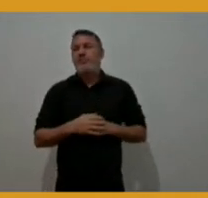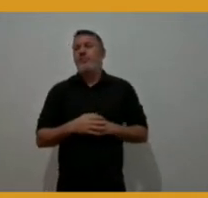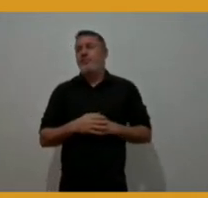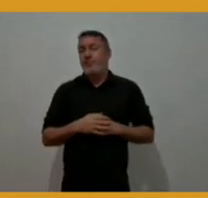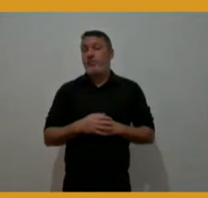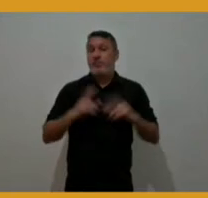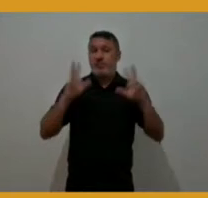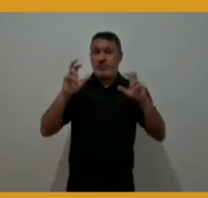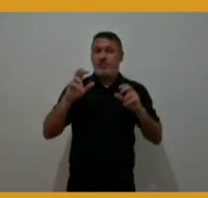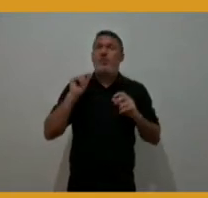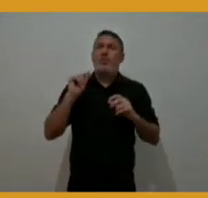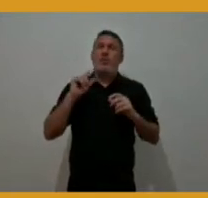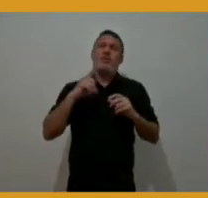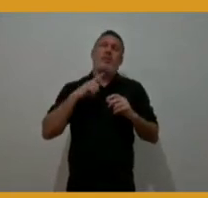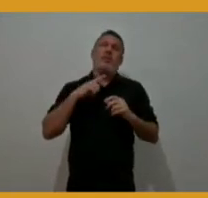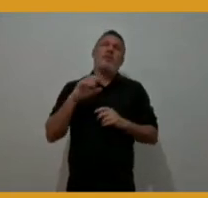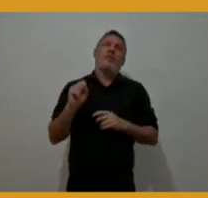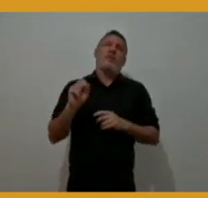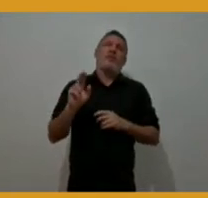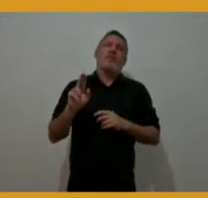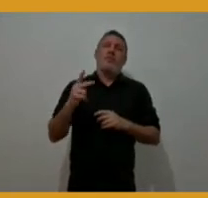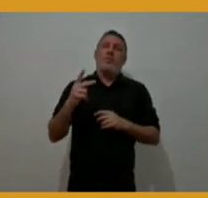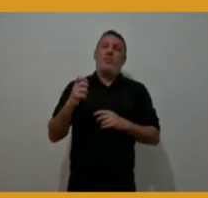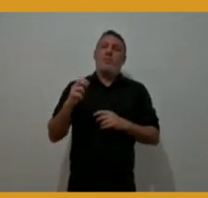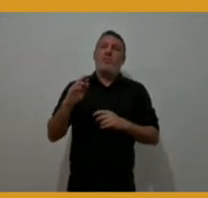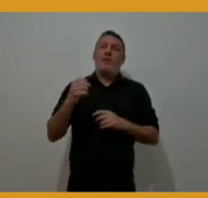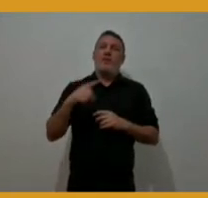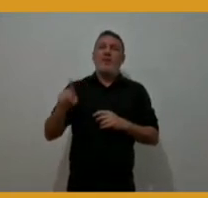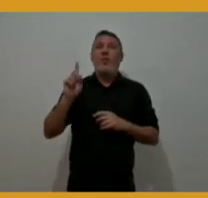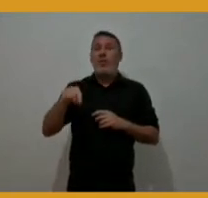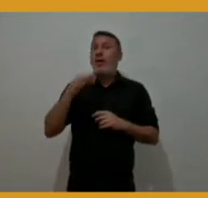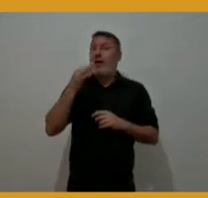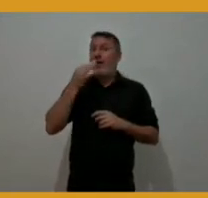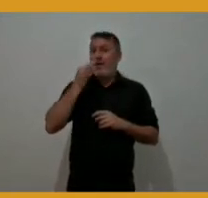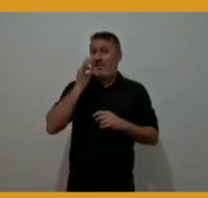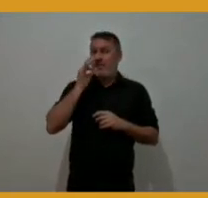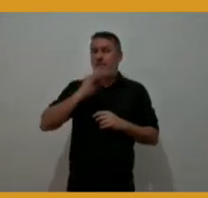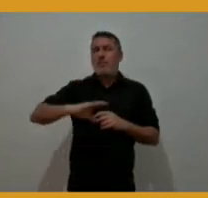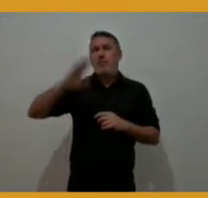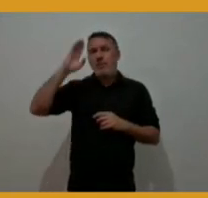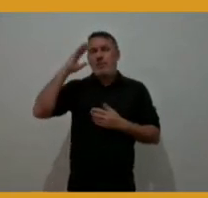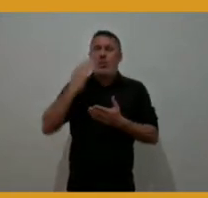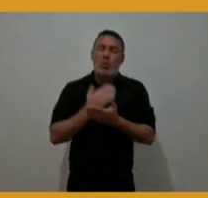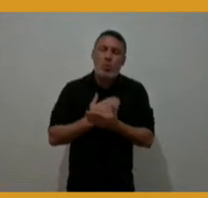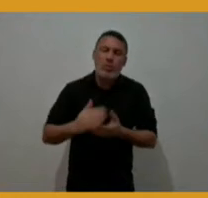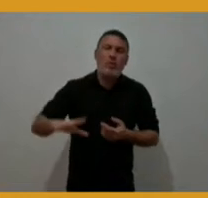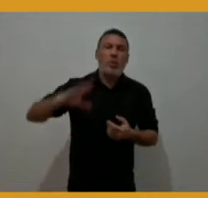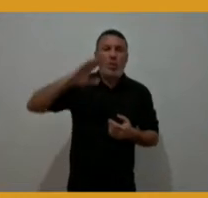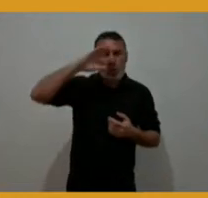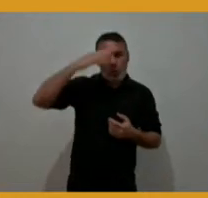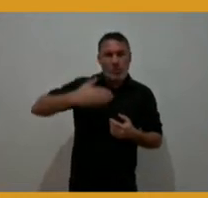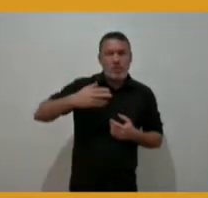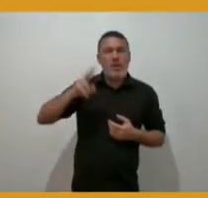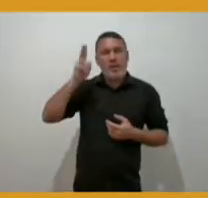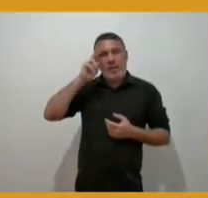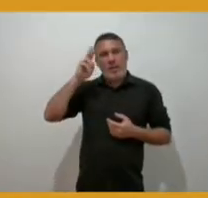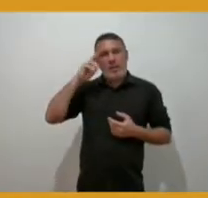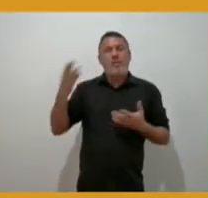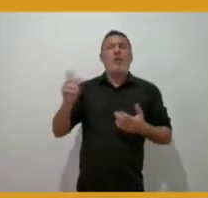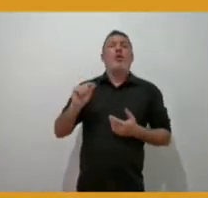superação da crise do café em particular, iniciamos nossas homenagens lembrando-nos de Jônia